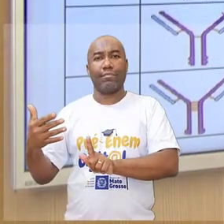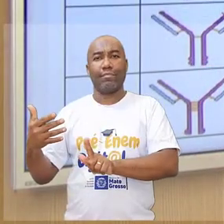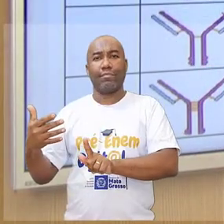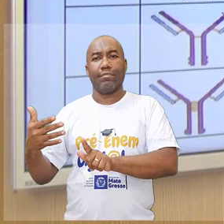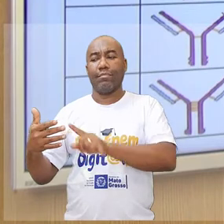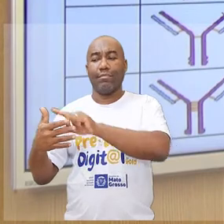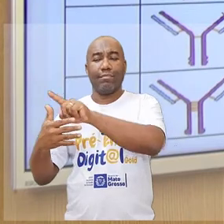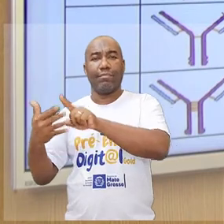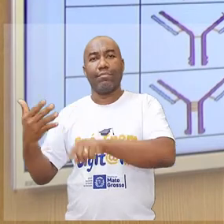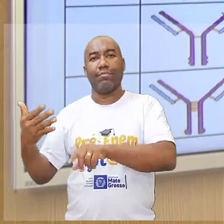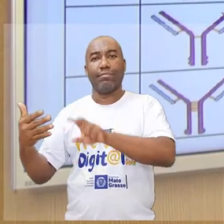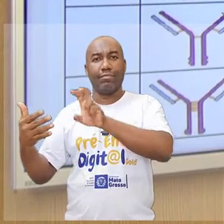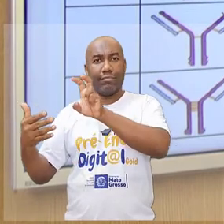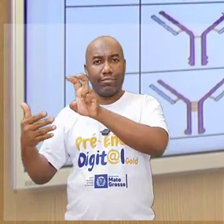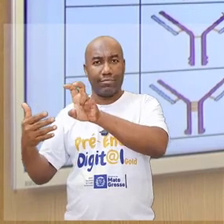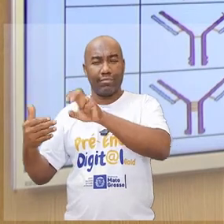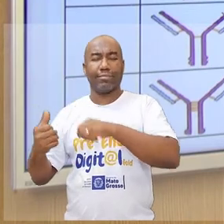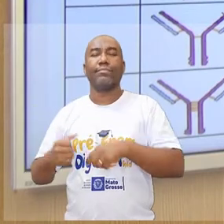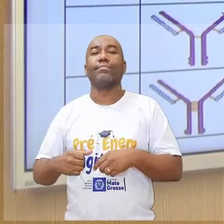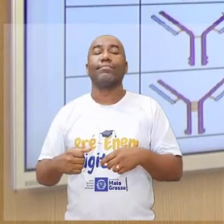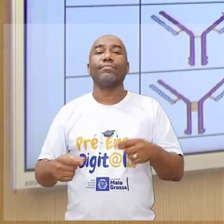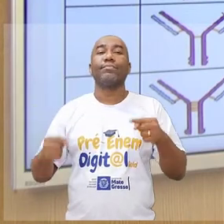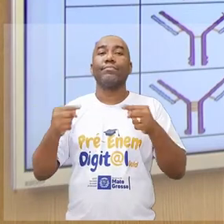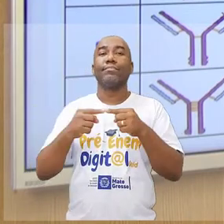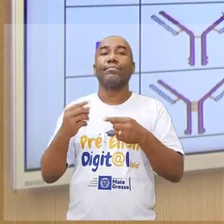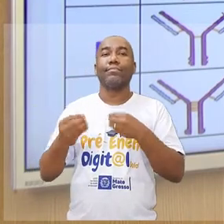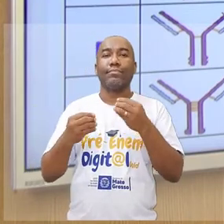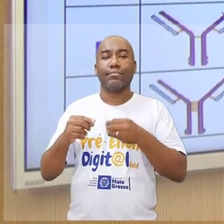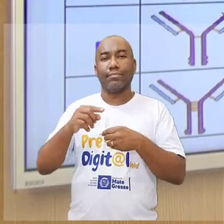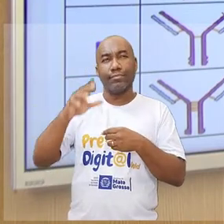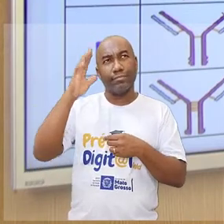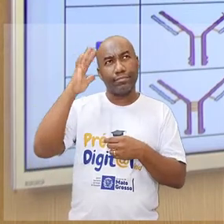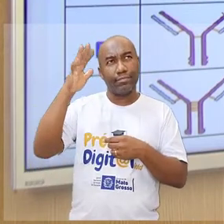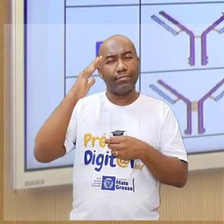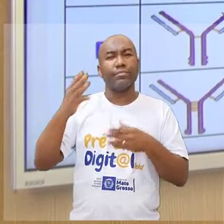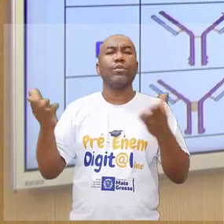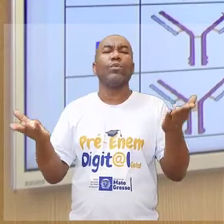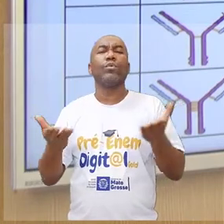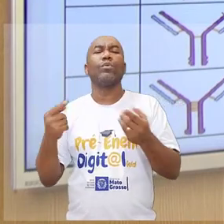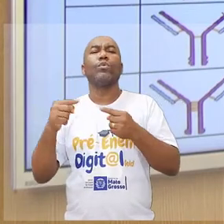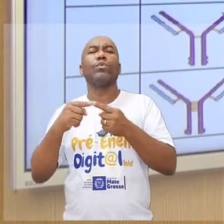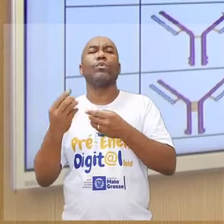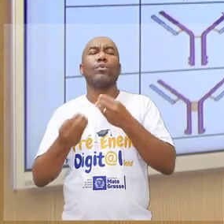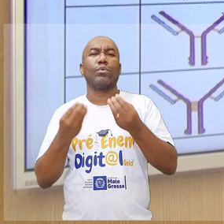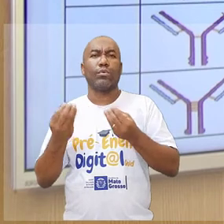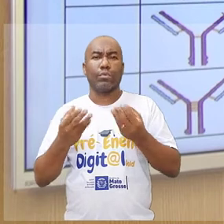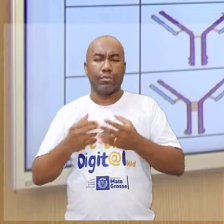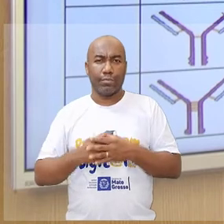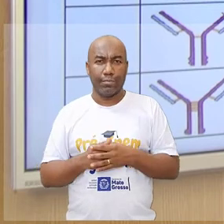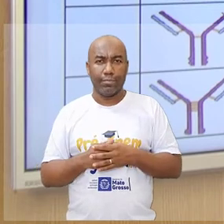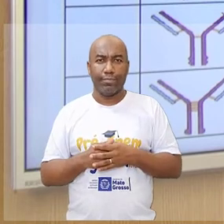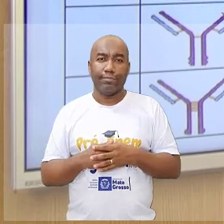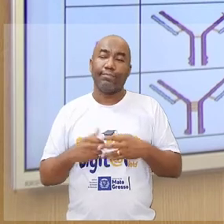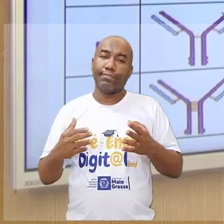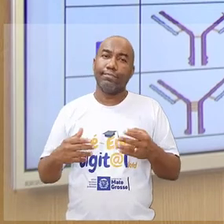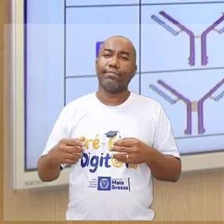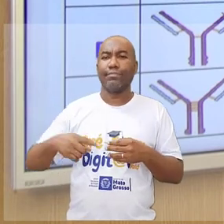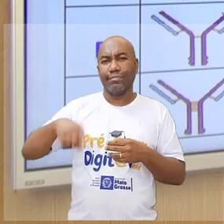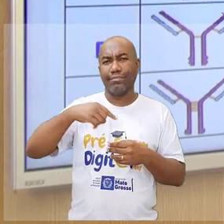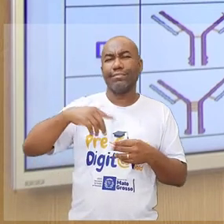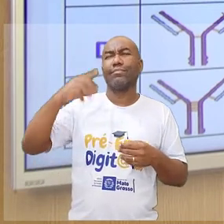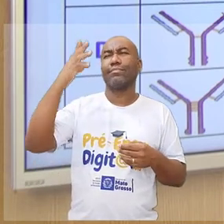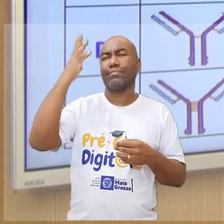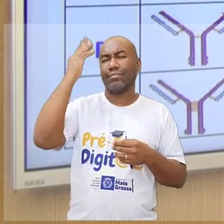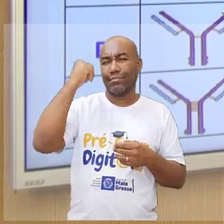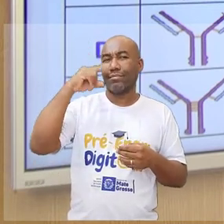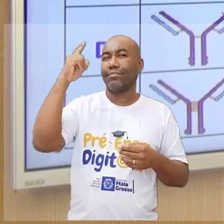são 5 letras. Vamos pensar nisso aqui em nosso dia a dia? Infelizmente, estamos vivendo um período de